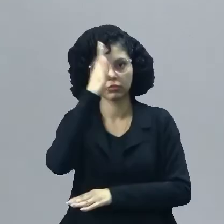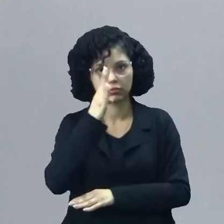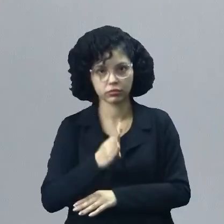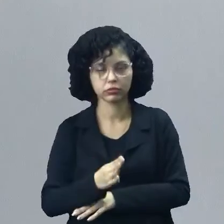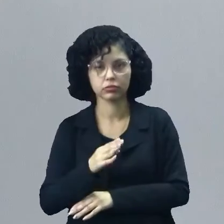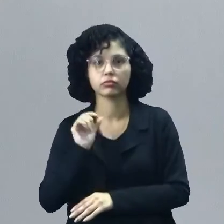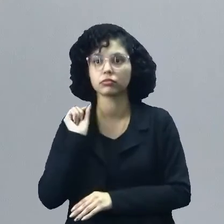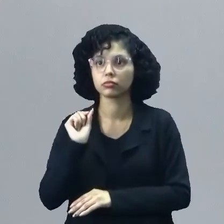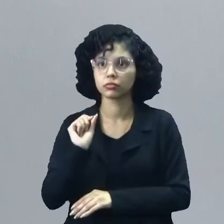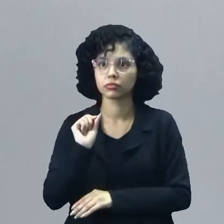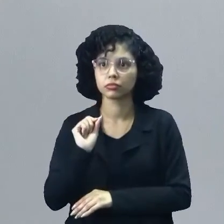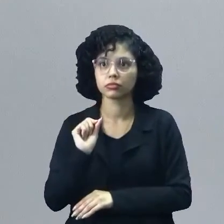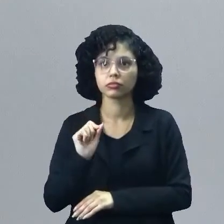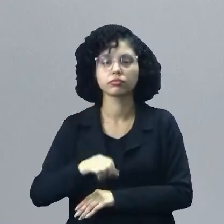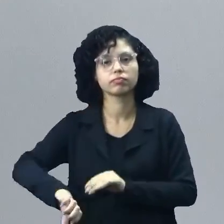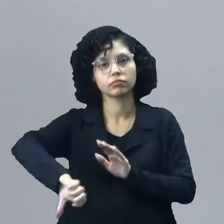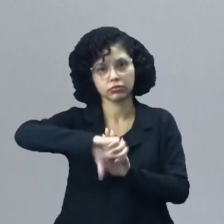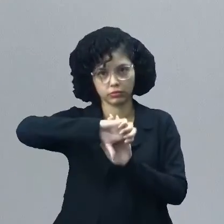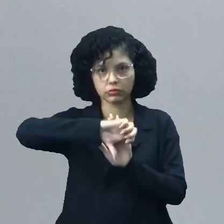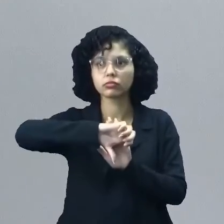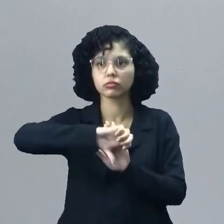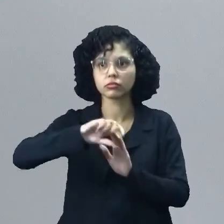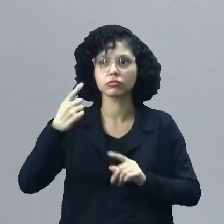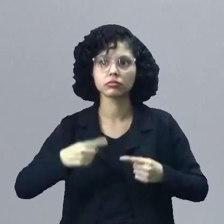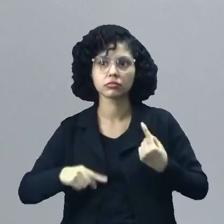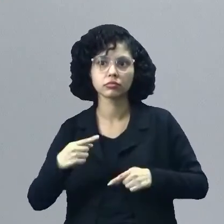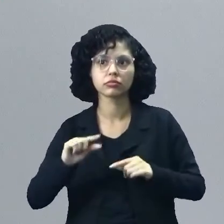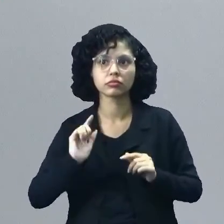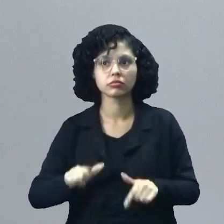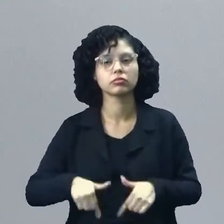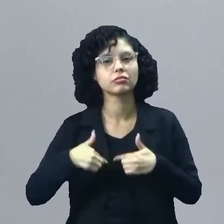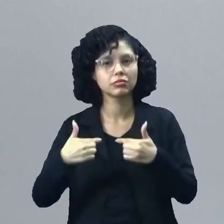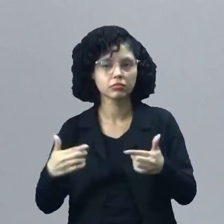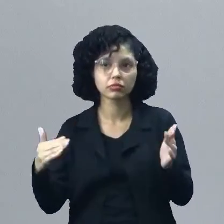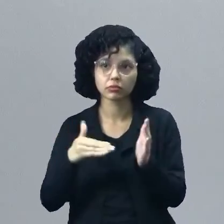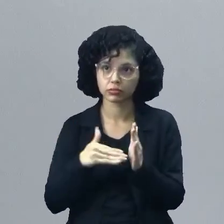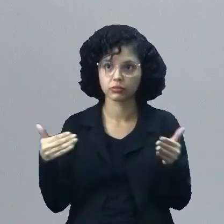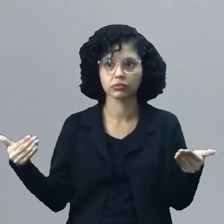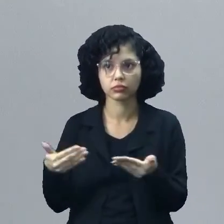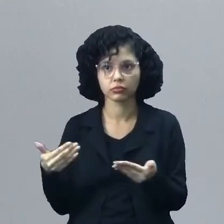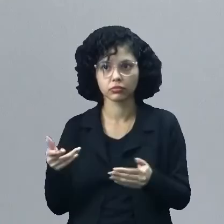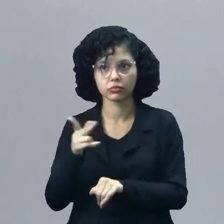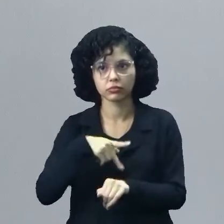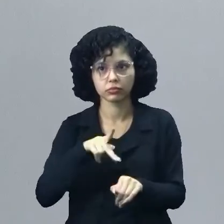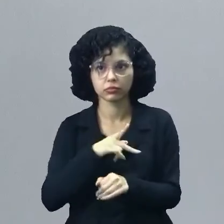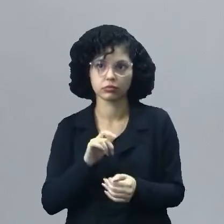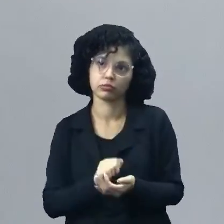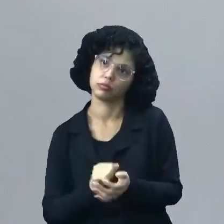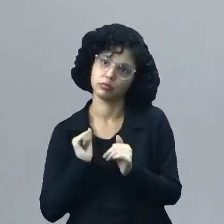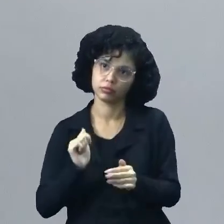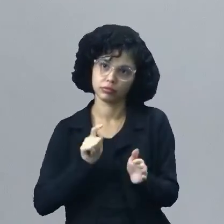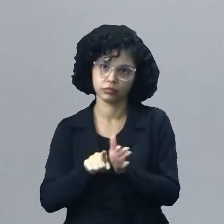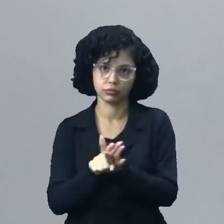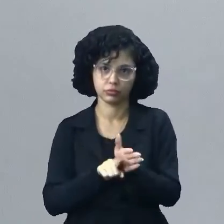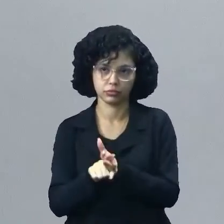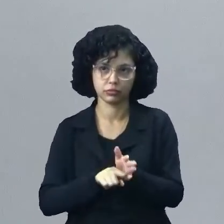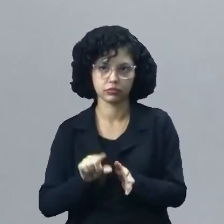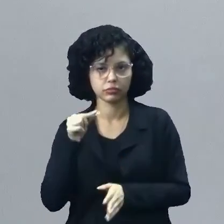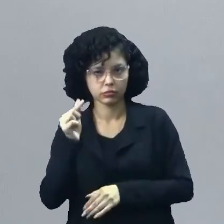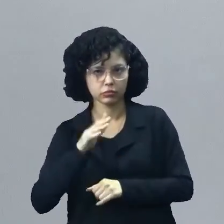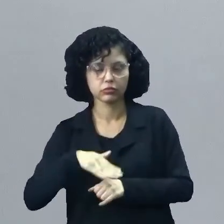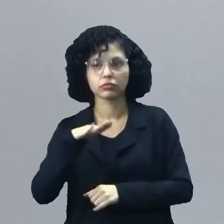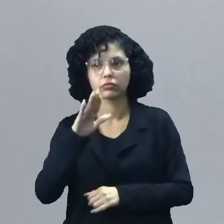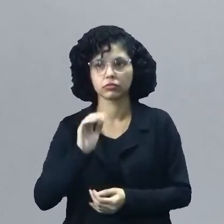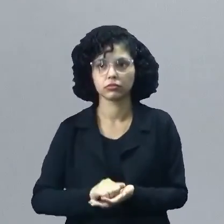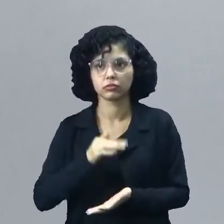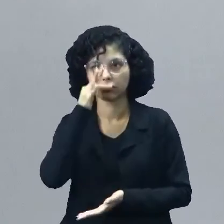território devido ao quê? Né, a crise política que eles enfrentam, né, até hoje dentro do país deles. Vocês podem estar pesquisando um pouco